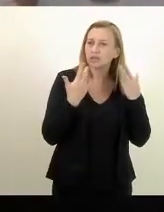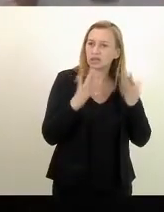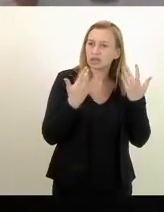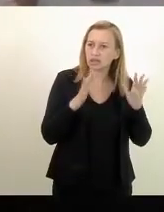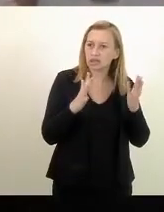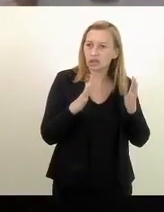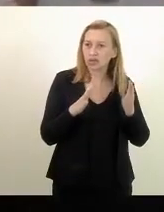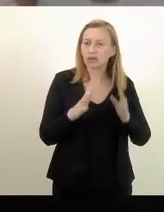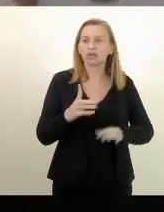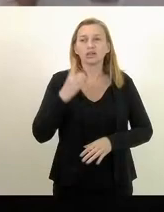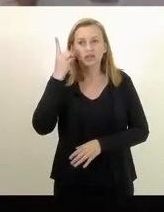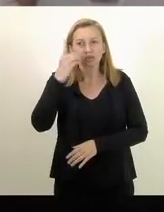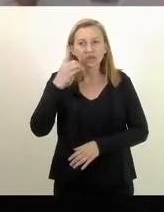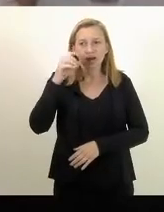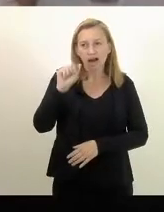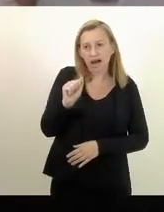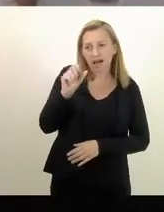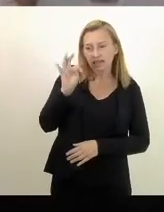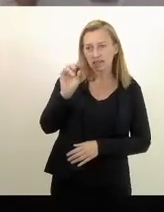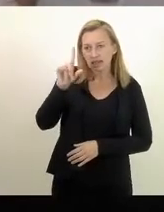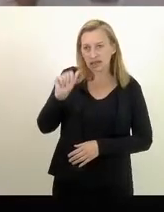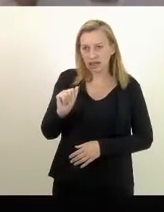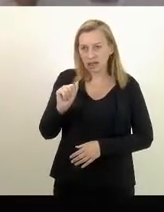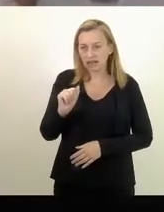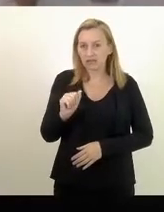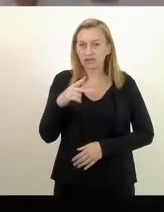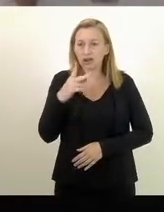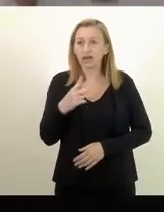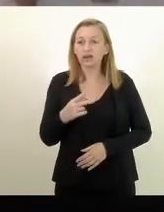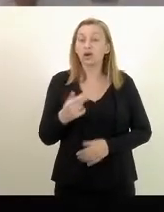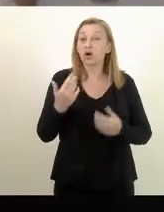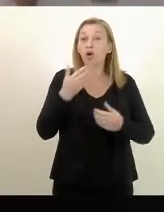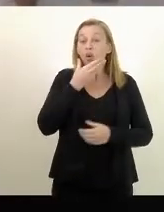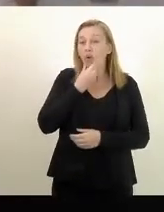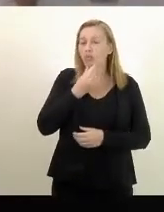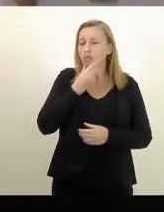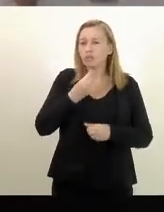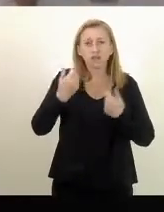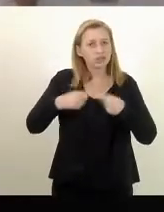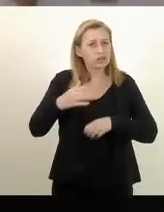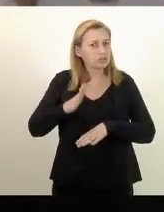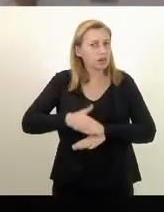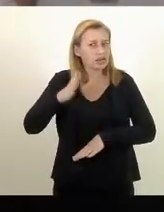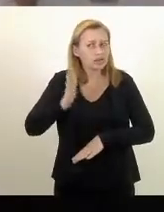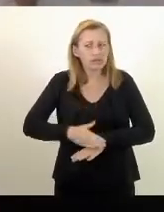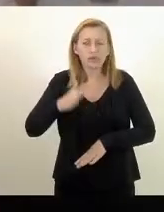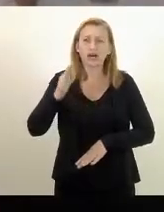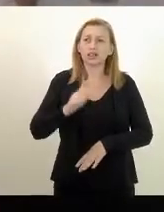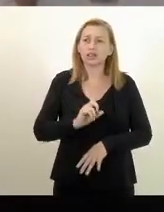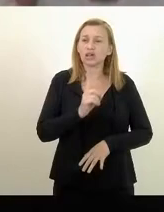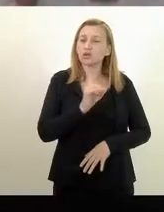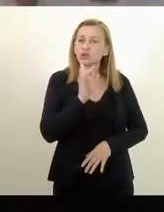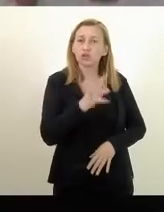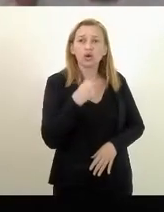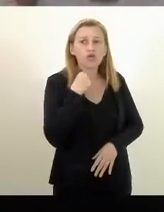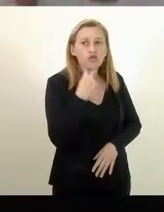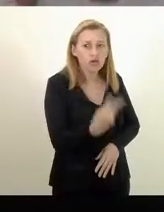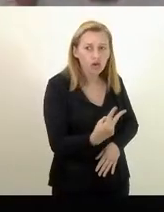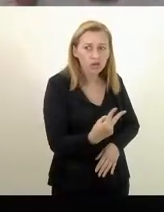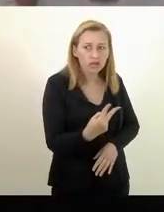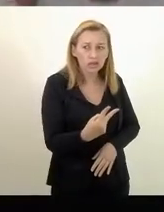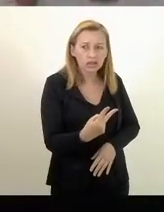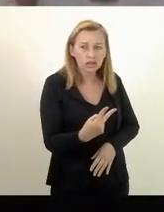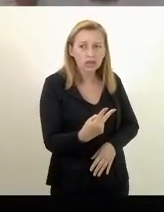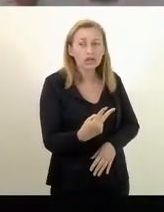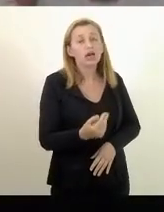feita pelo deputado Atila Nunes os homens precisam cada vez mais serem não só porta-vozes é importante